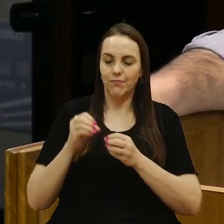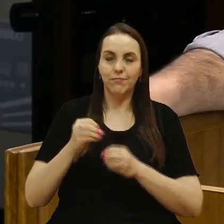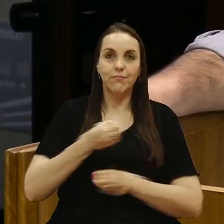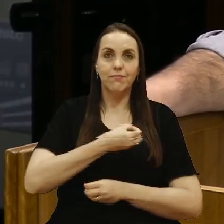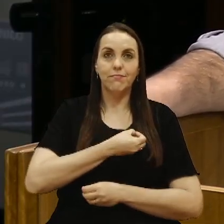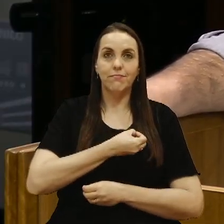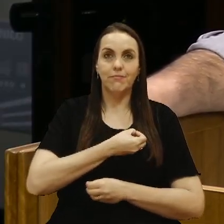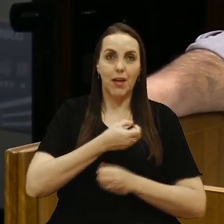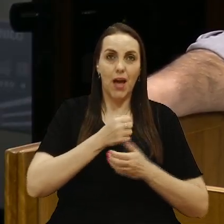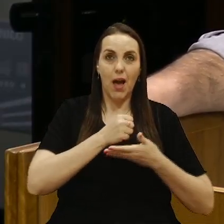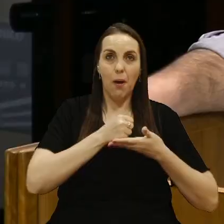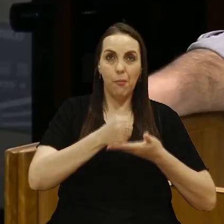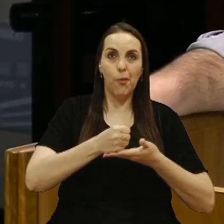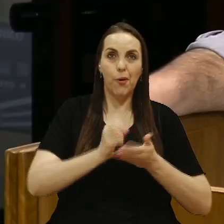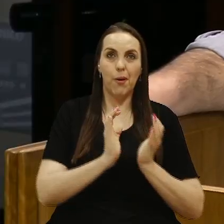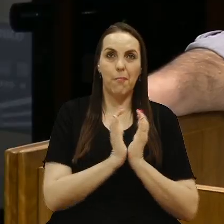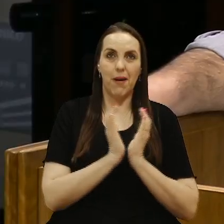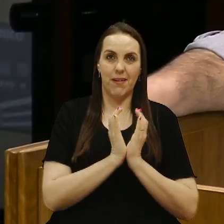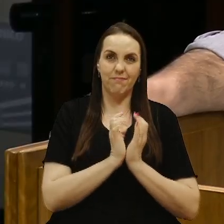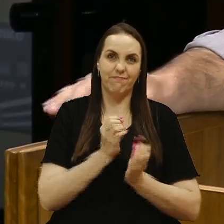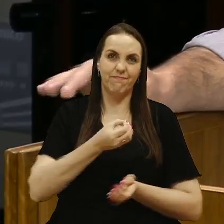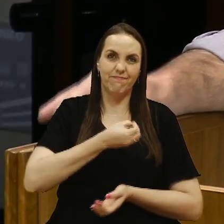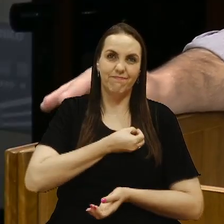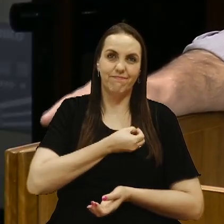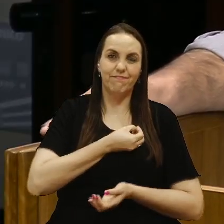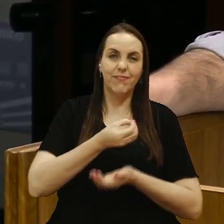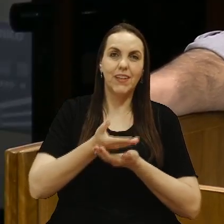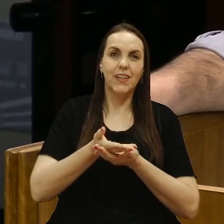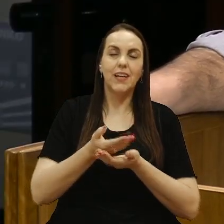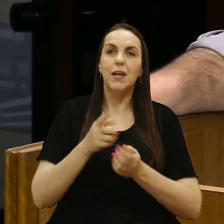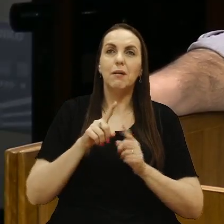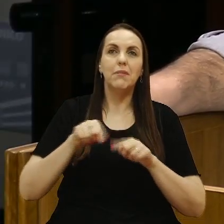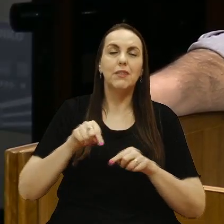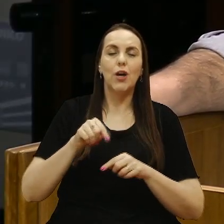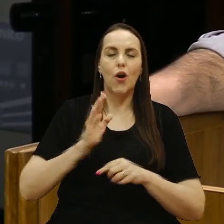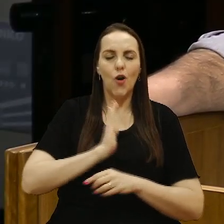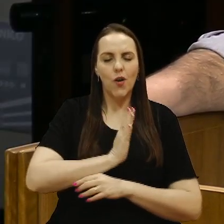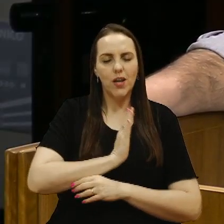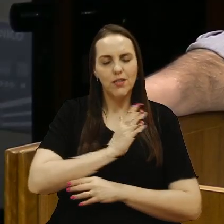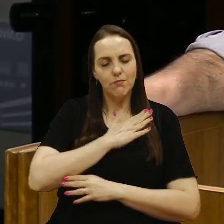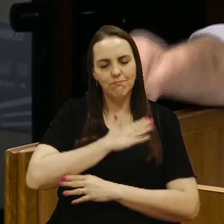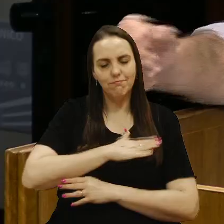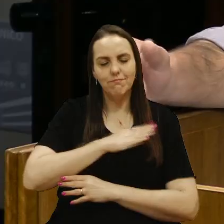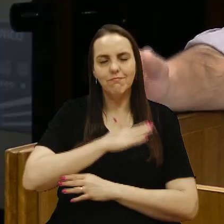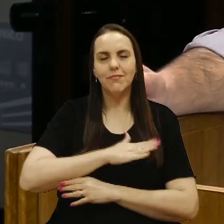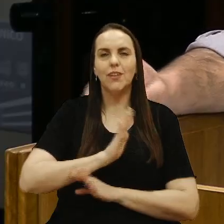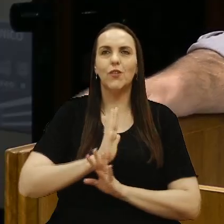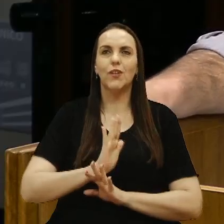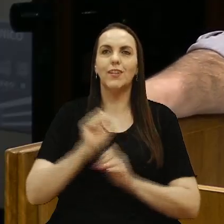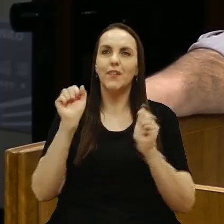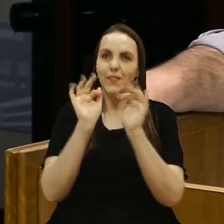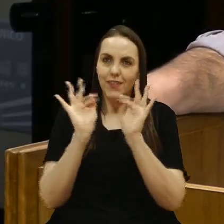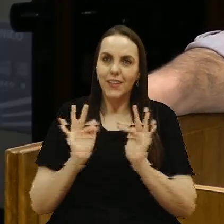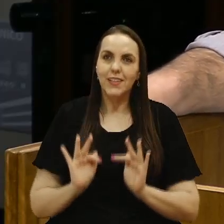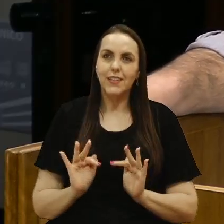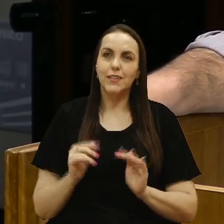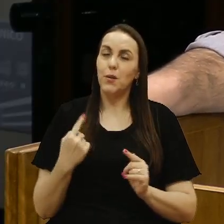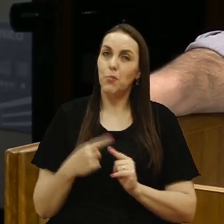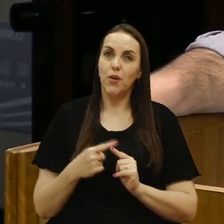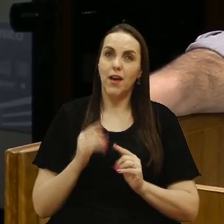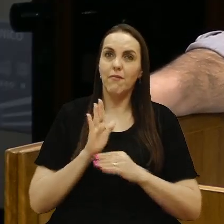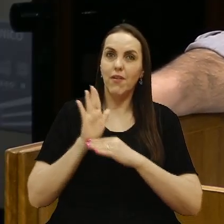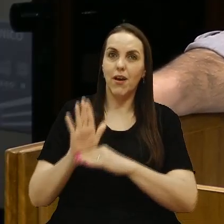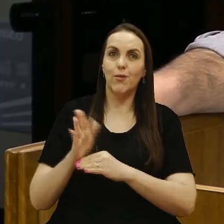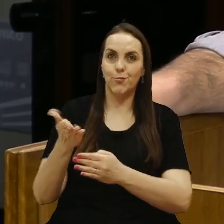apoio a APAI. Mas nós estaremos com o nosso coração tranquilo, nós estaremos felizes por poder